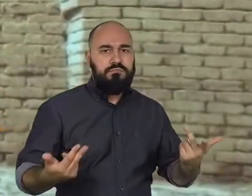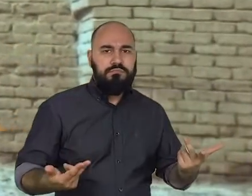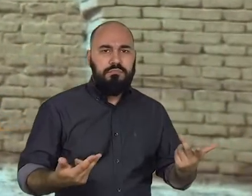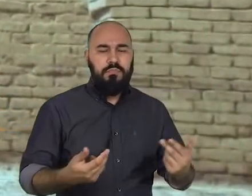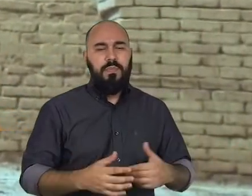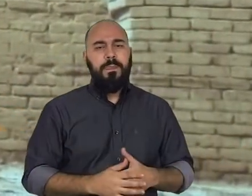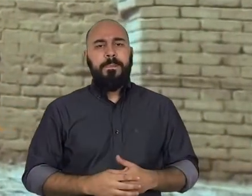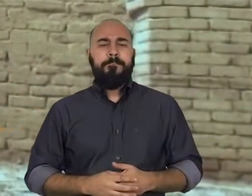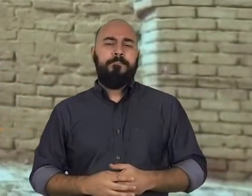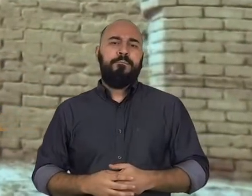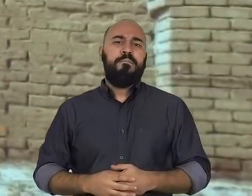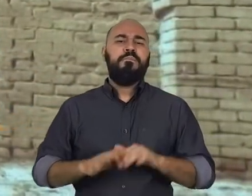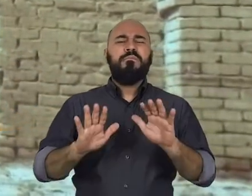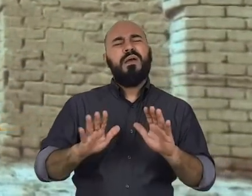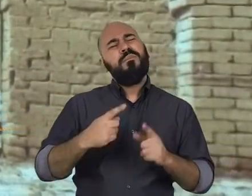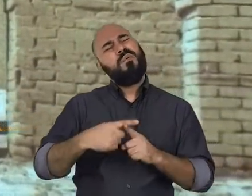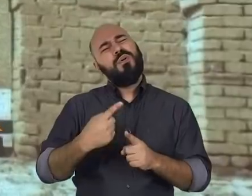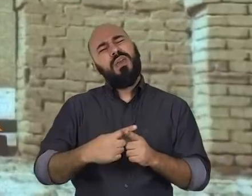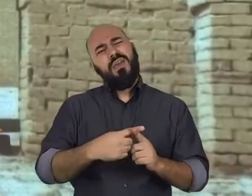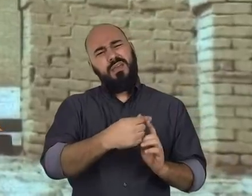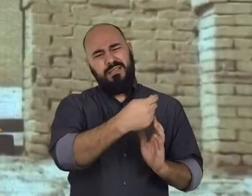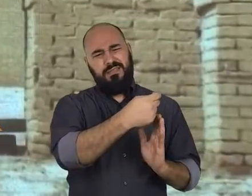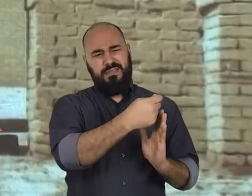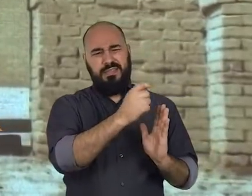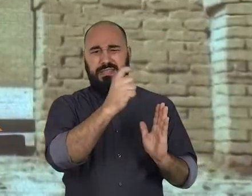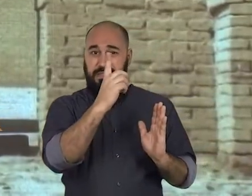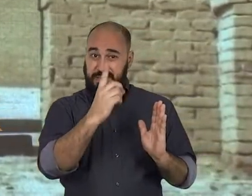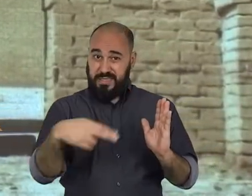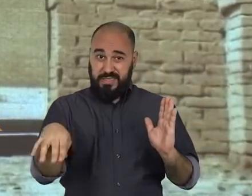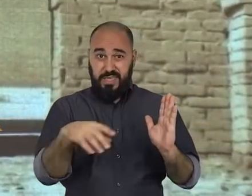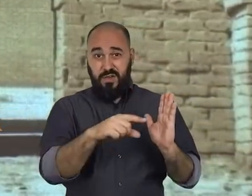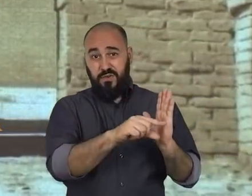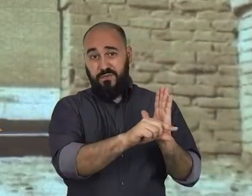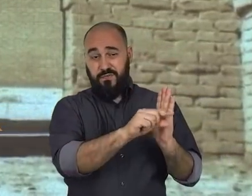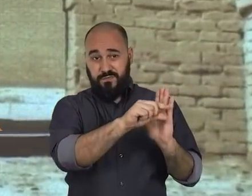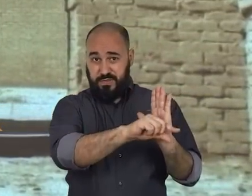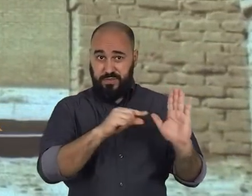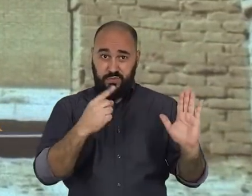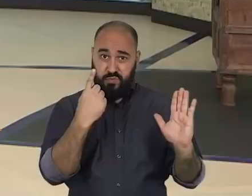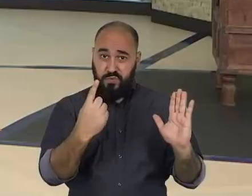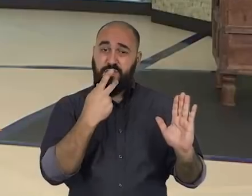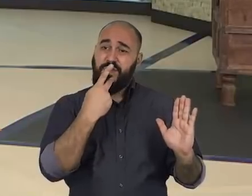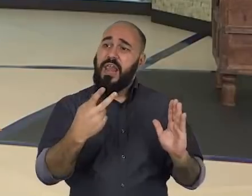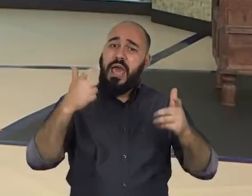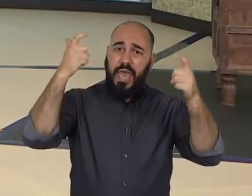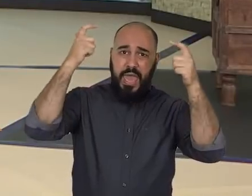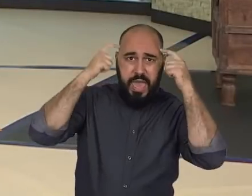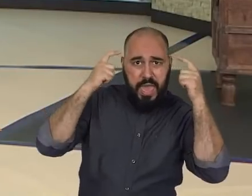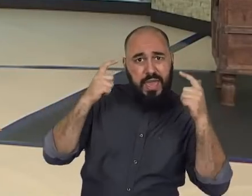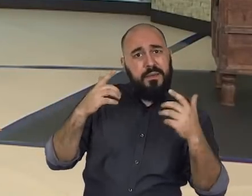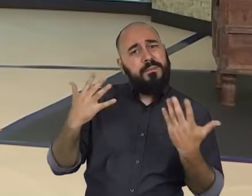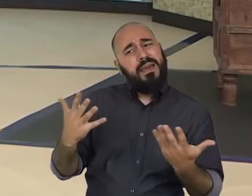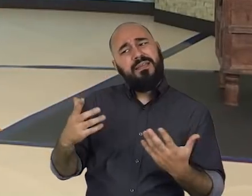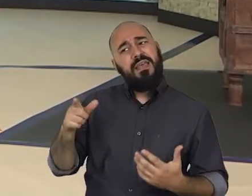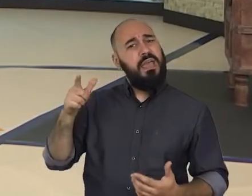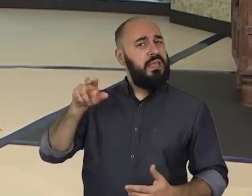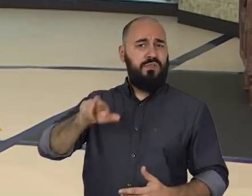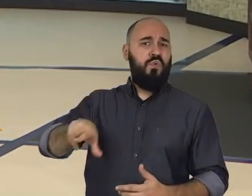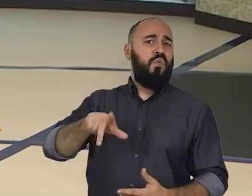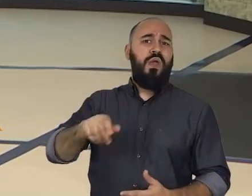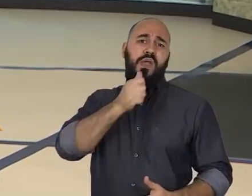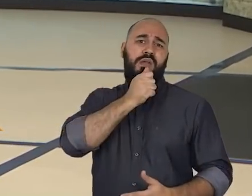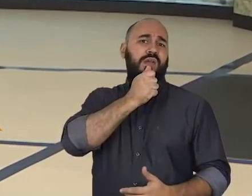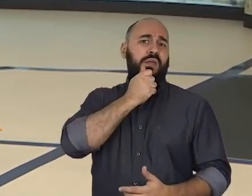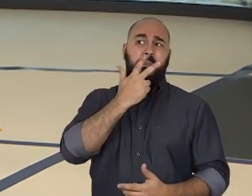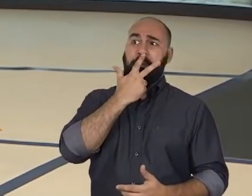rei da Babilônia, se ele era apenas o príncipe regente? Bom, para entender isto, é importante que você saiba